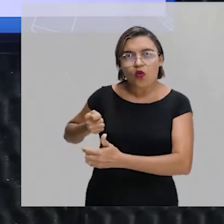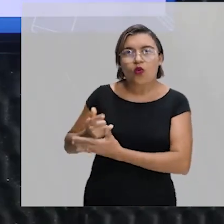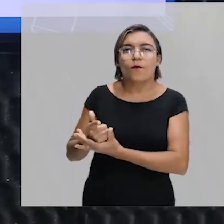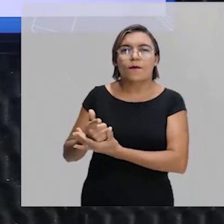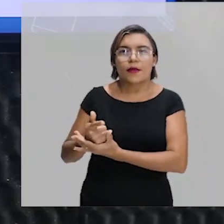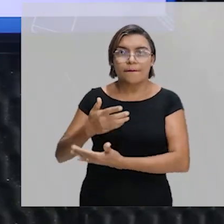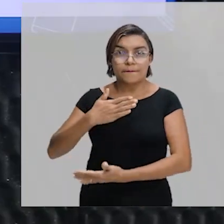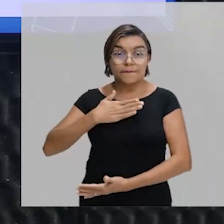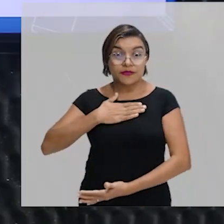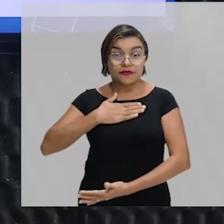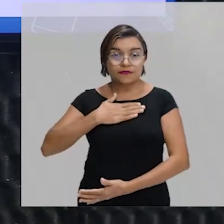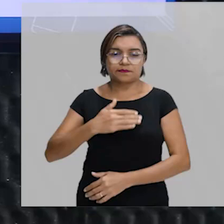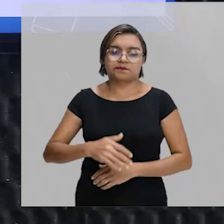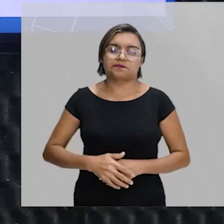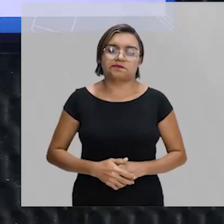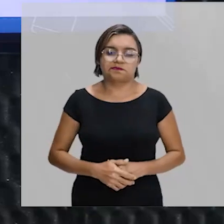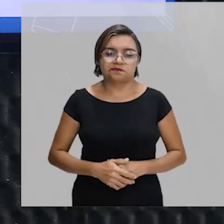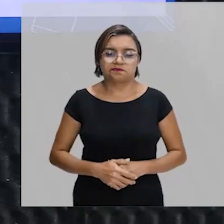tá?